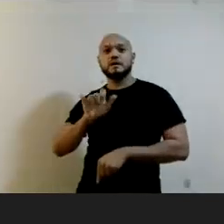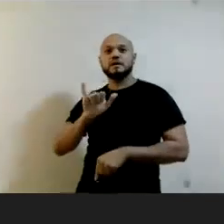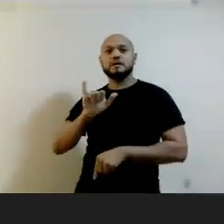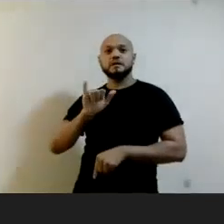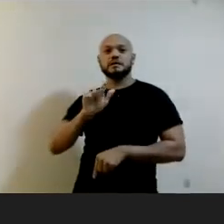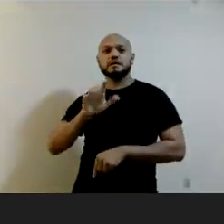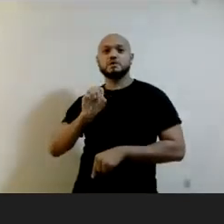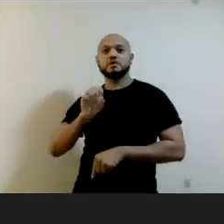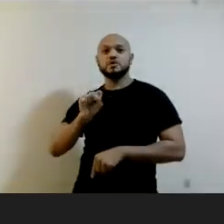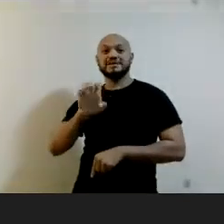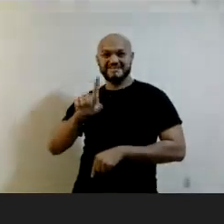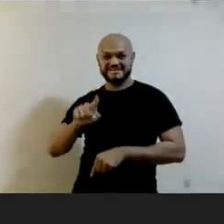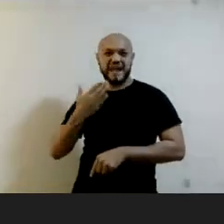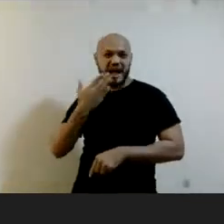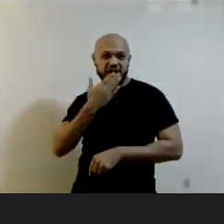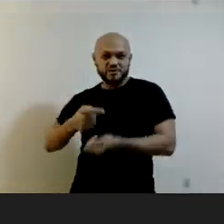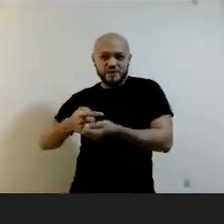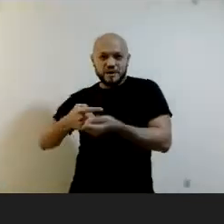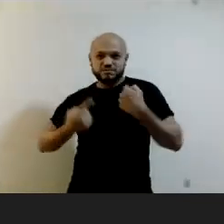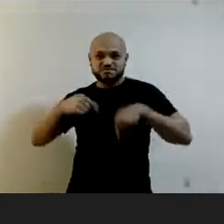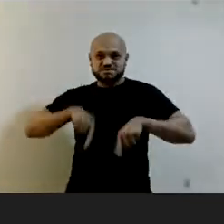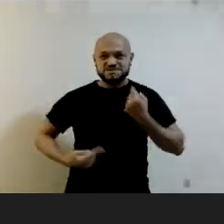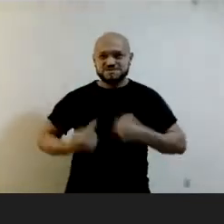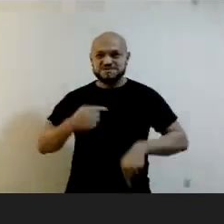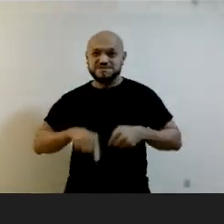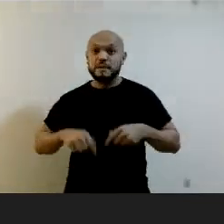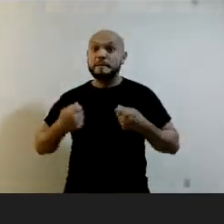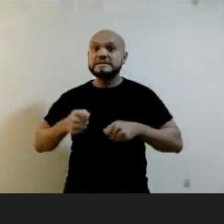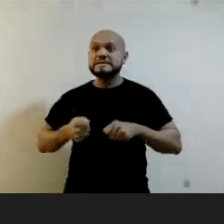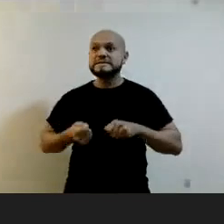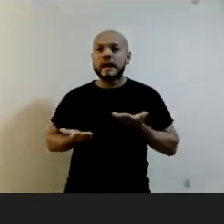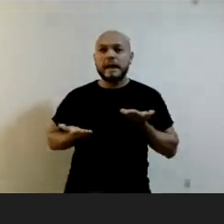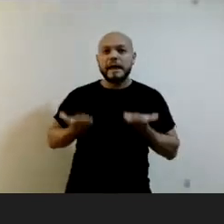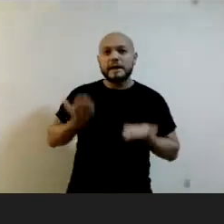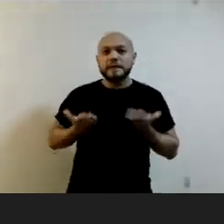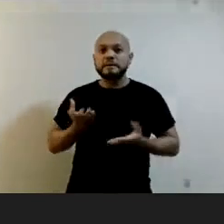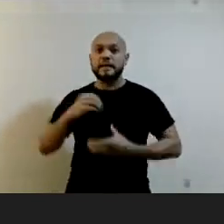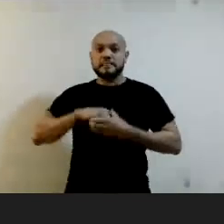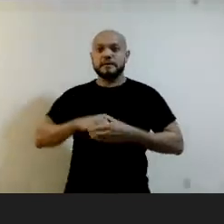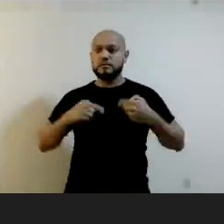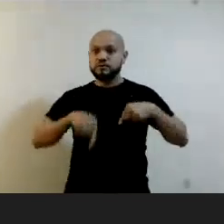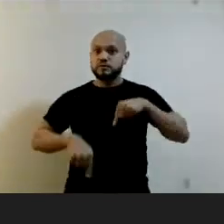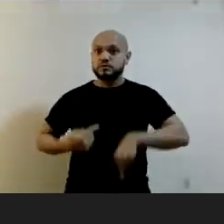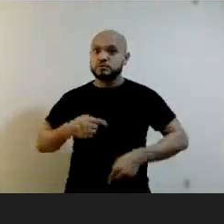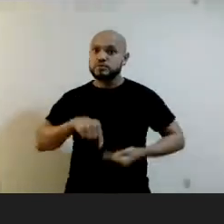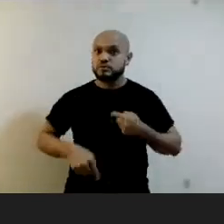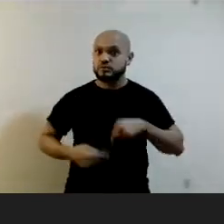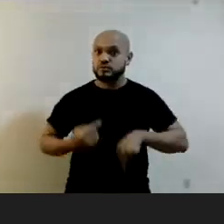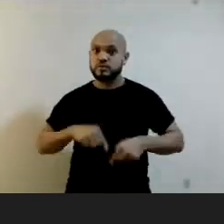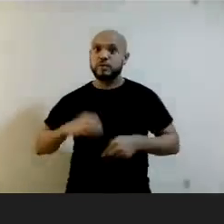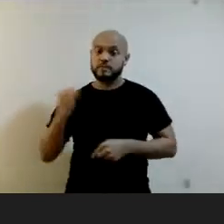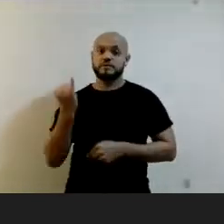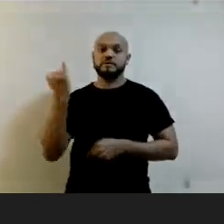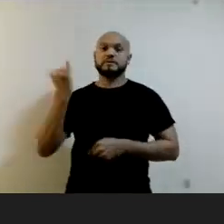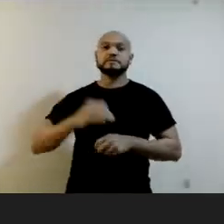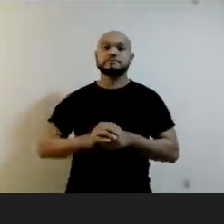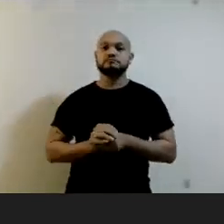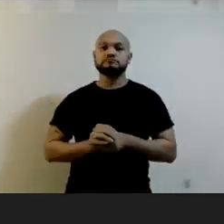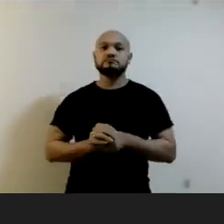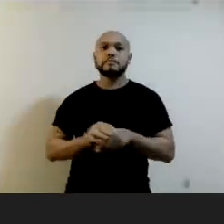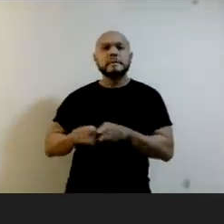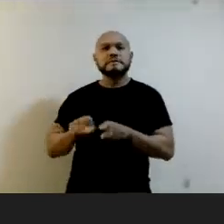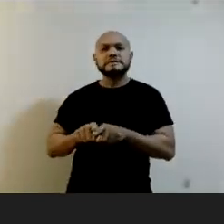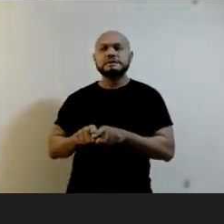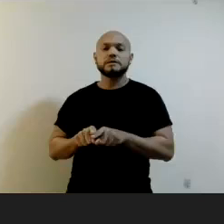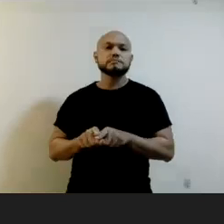que dosar a sua glicose no sangue a intervalos regulares, pelo menos